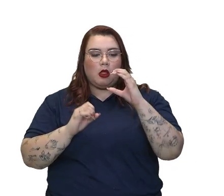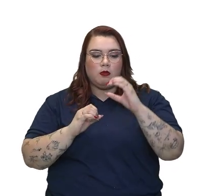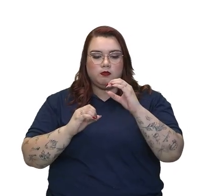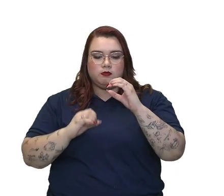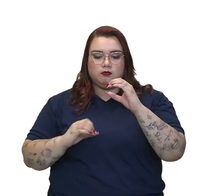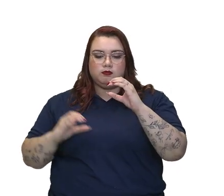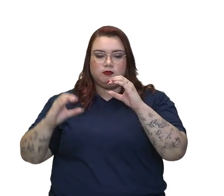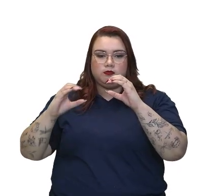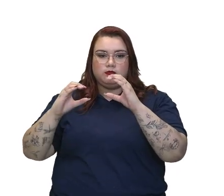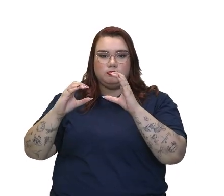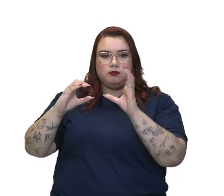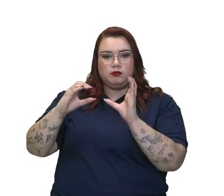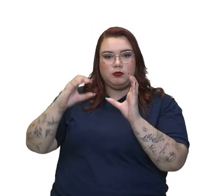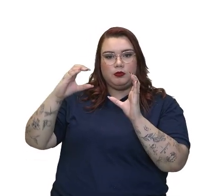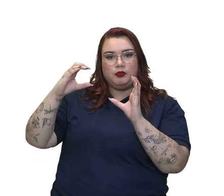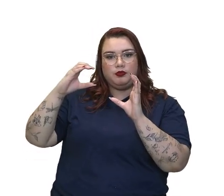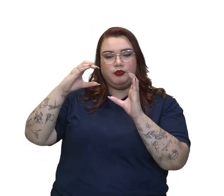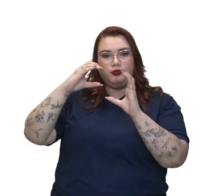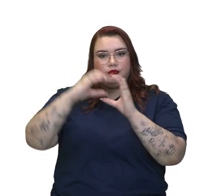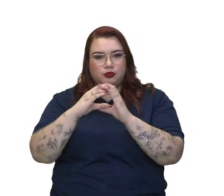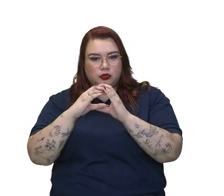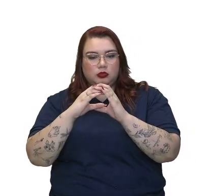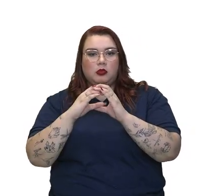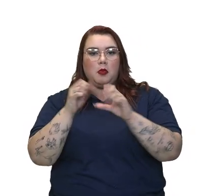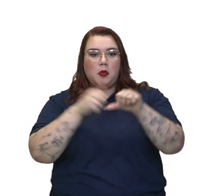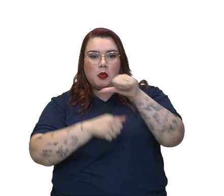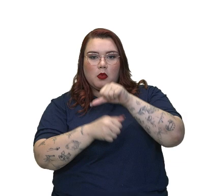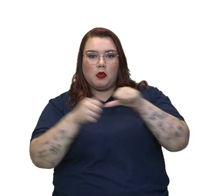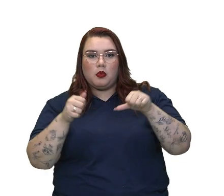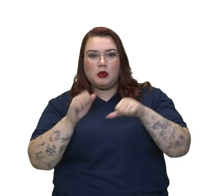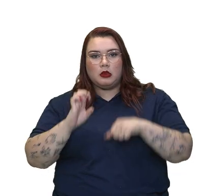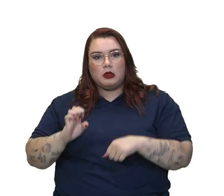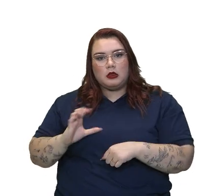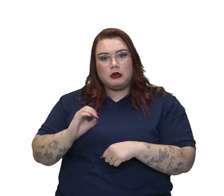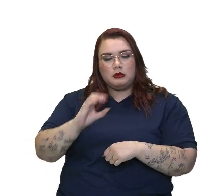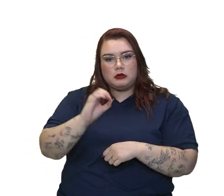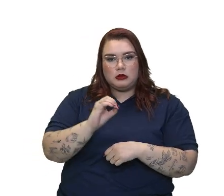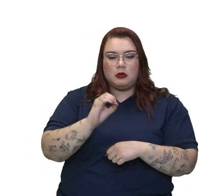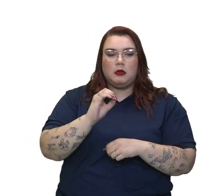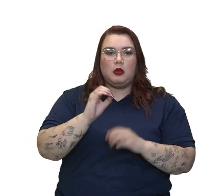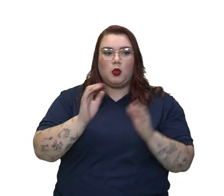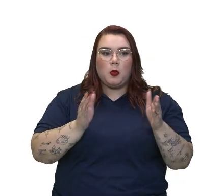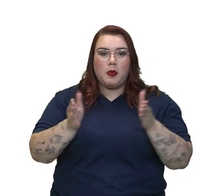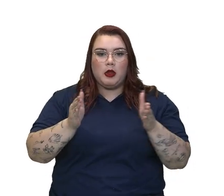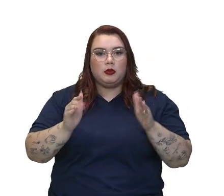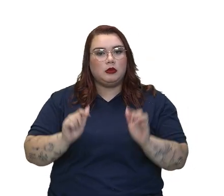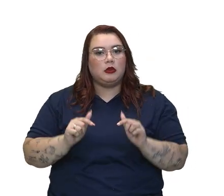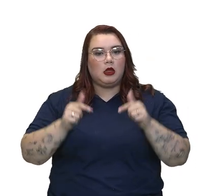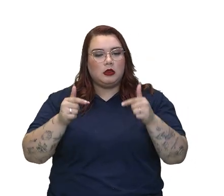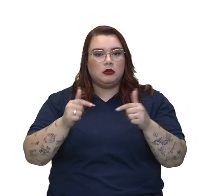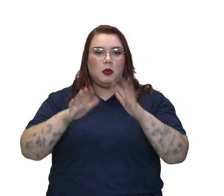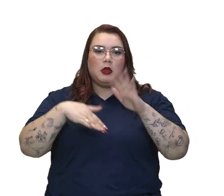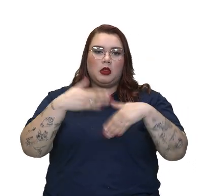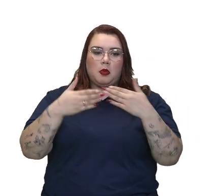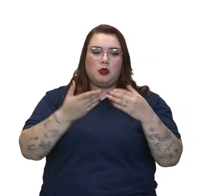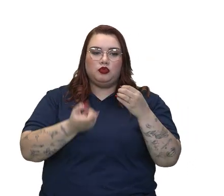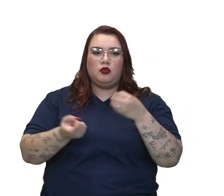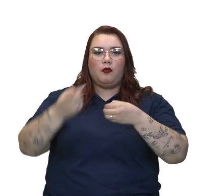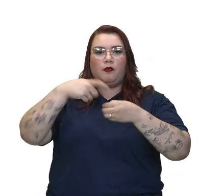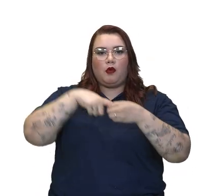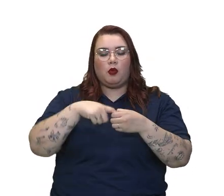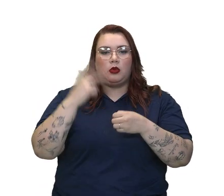Nesse caso, a enzima muda a sua forma temporariamente durante a ação, retornando à sua estrutura